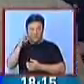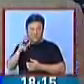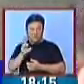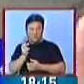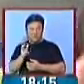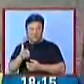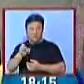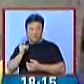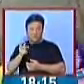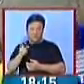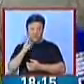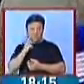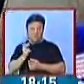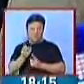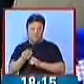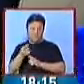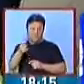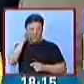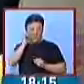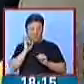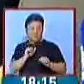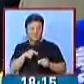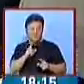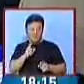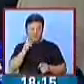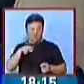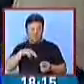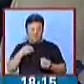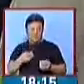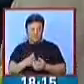agora reitor emérito. Esta homenagem para si é merecida?